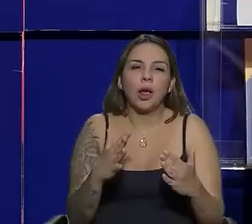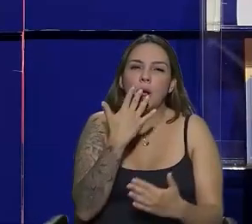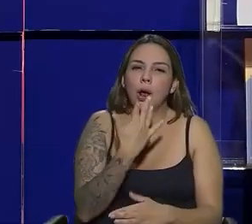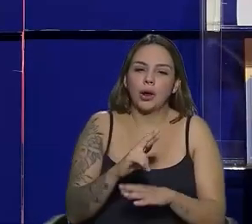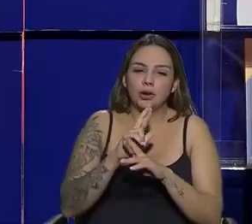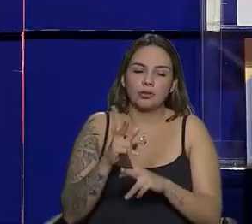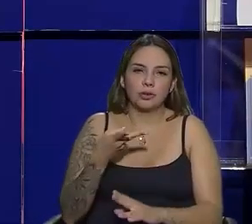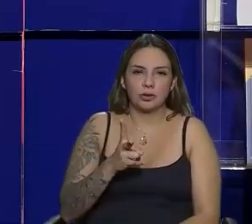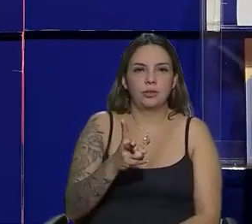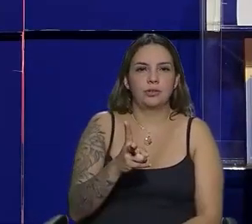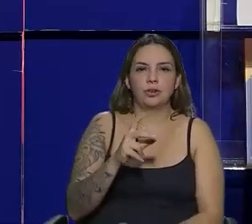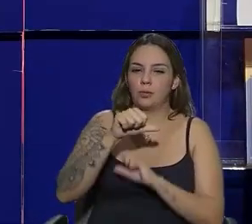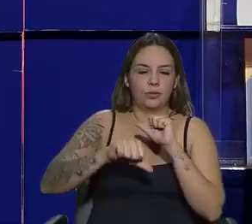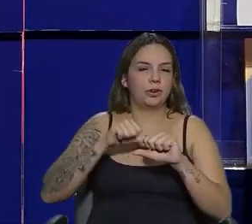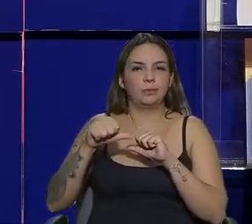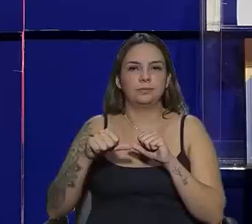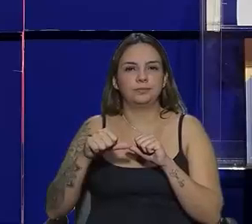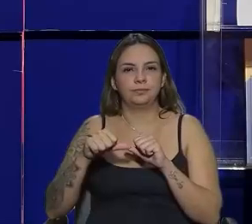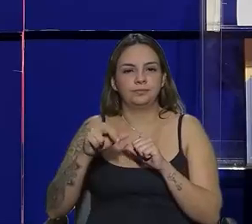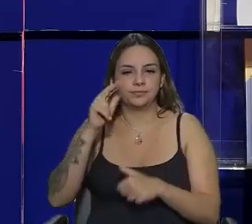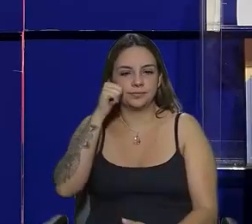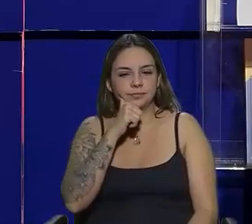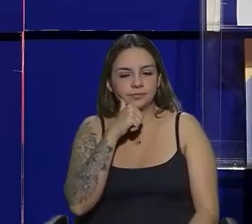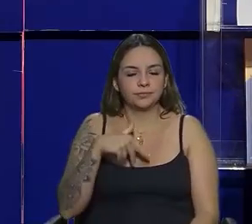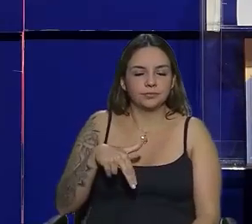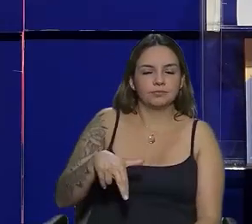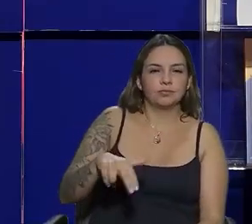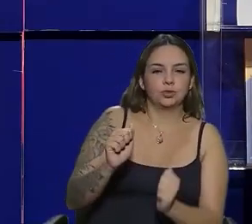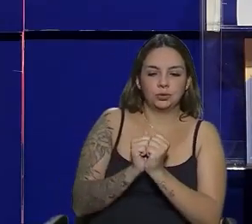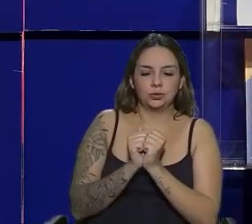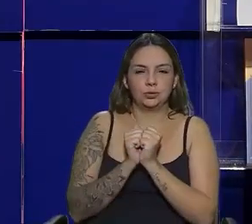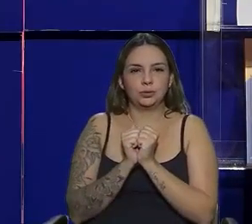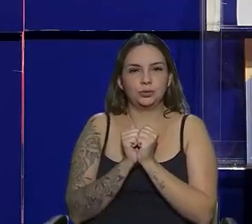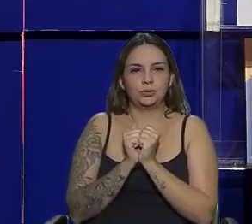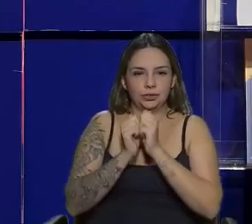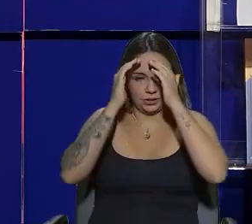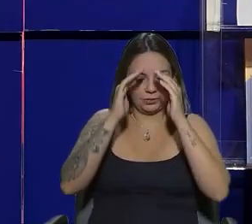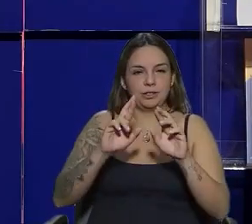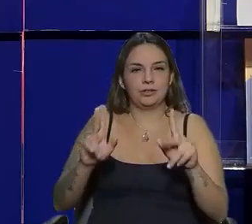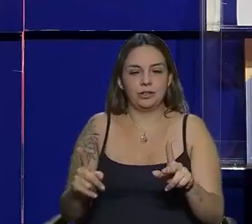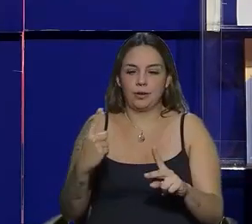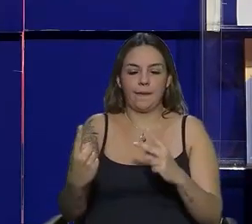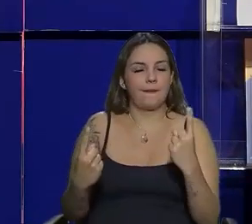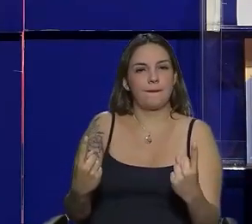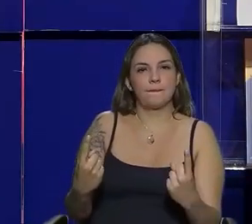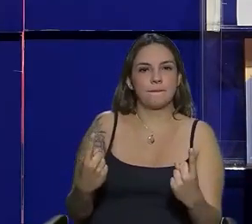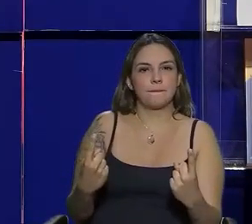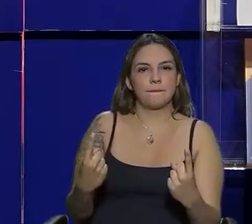tons diferentes permanecerem inalteradas, feito irmãs que caminham lado a lado, respeitando as diferenças uma da